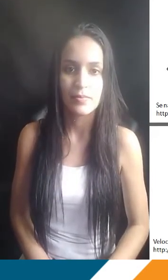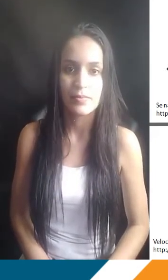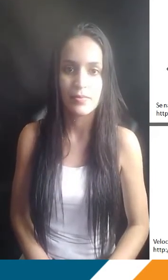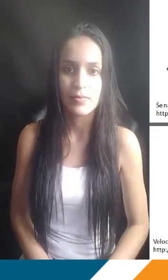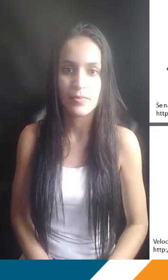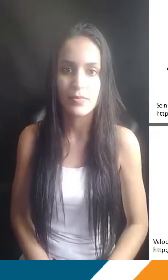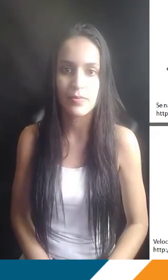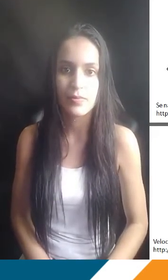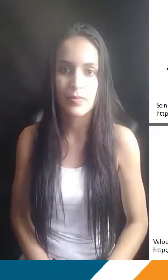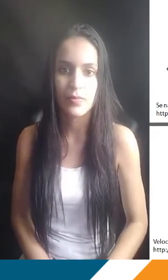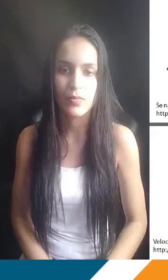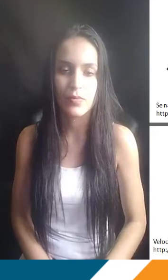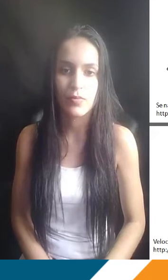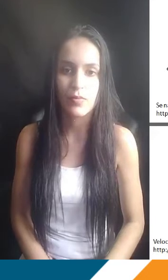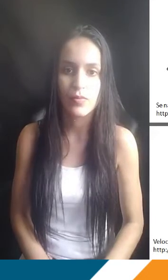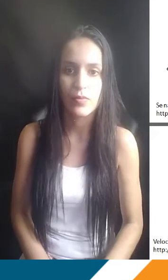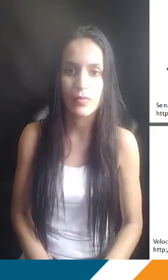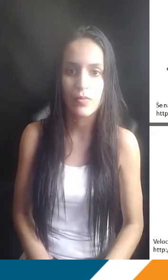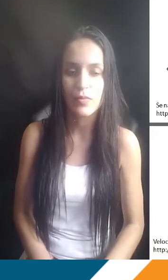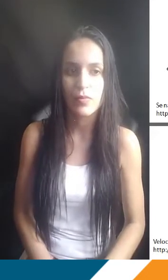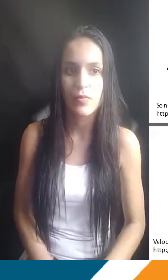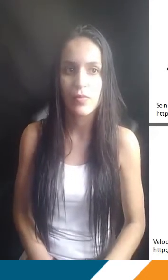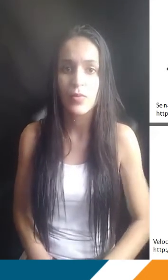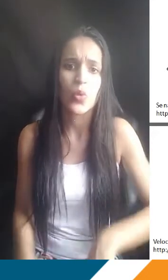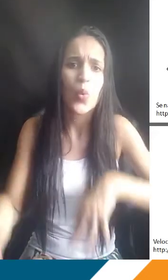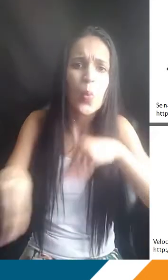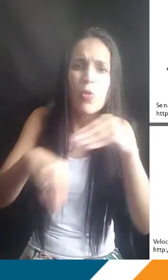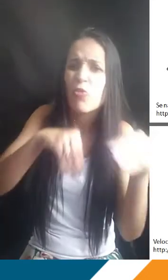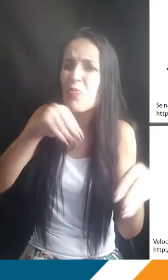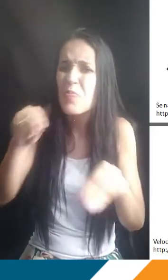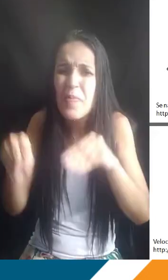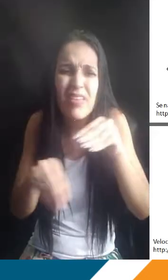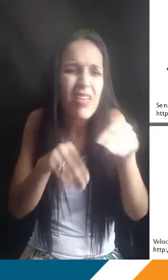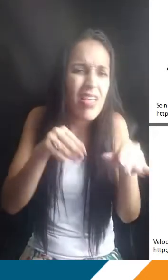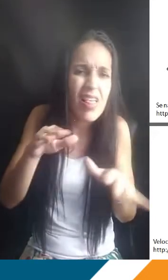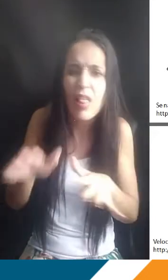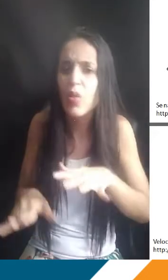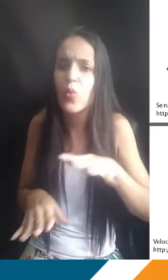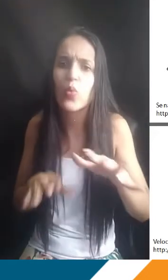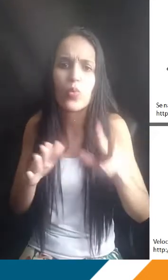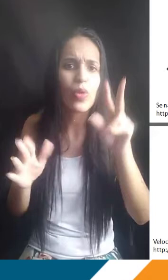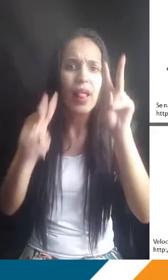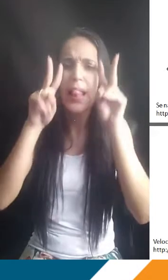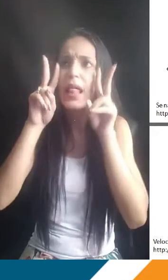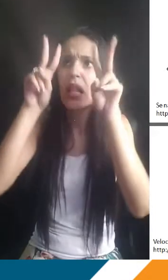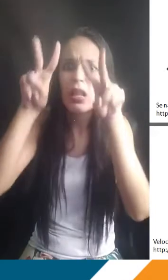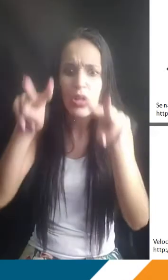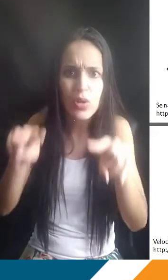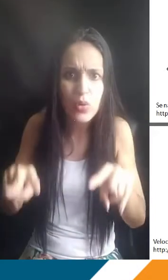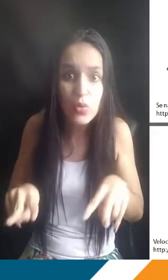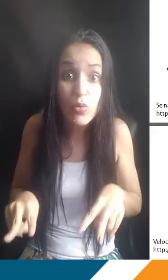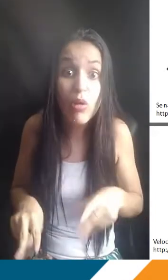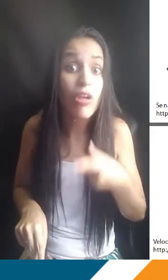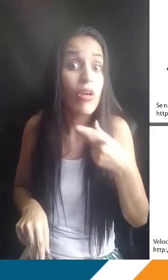Que inclusive esse movimento que é feito na leitura, ele tem muito a ver e corrobora com